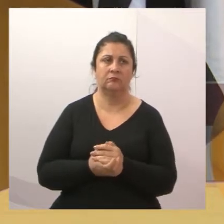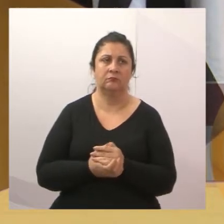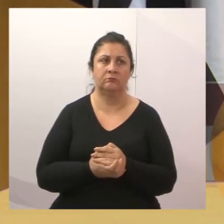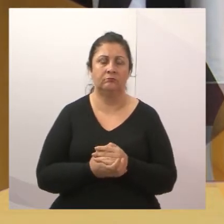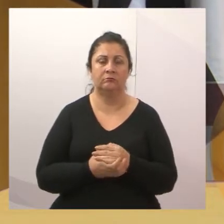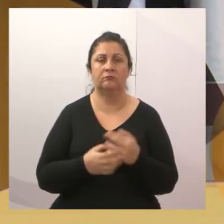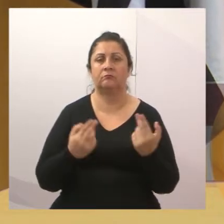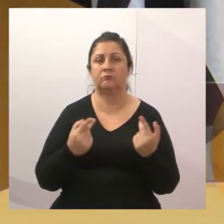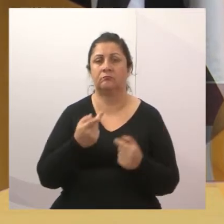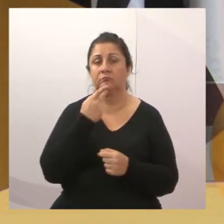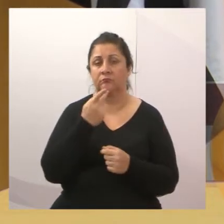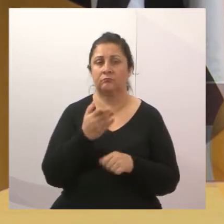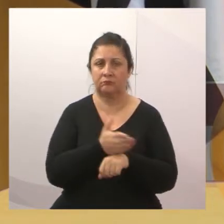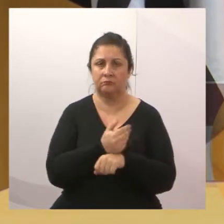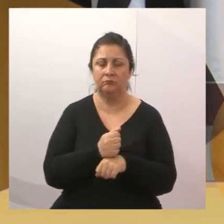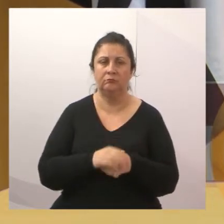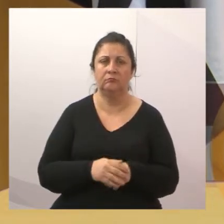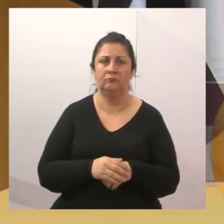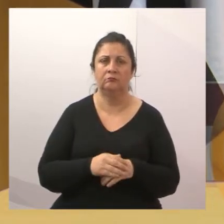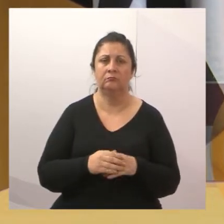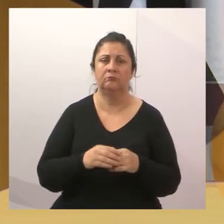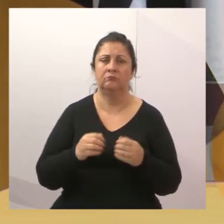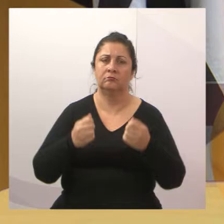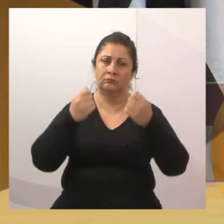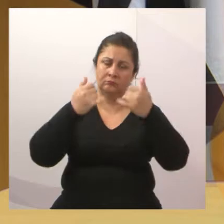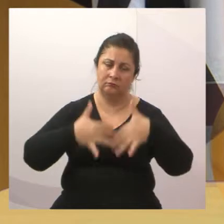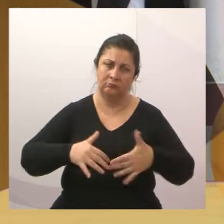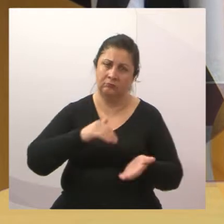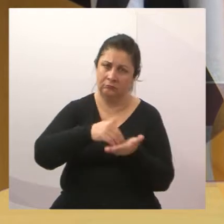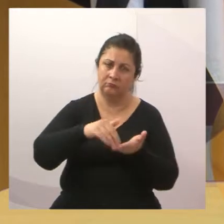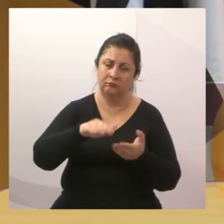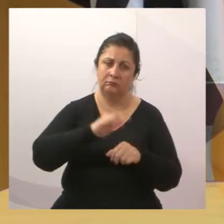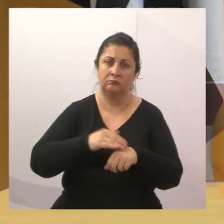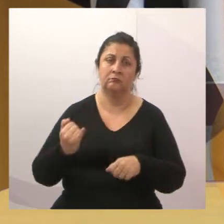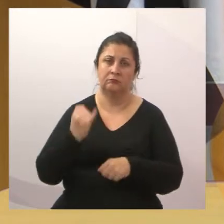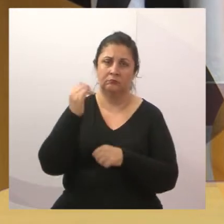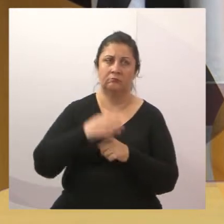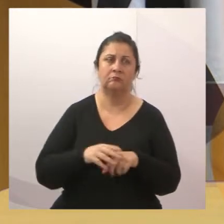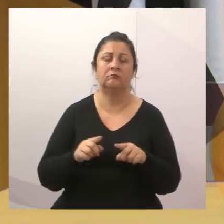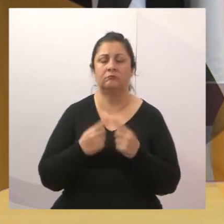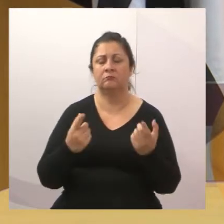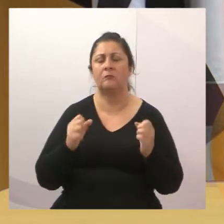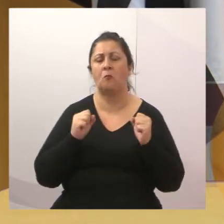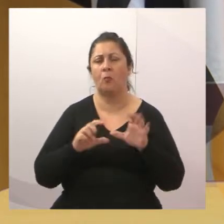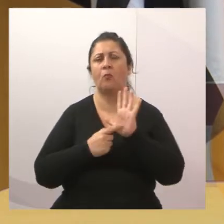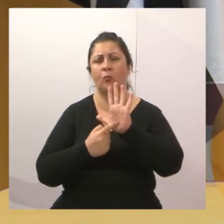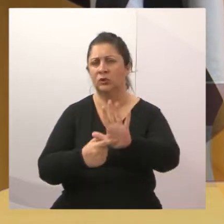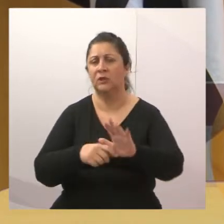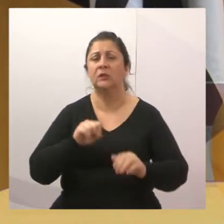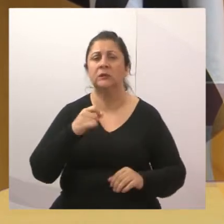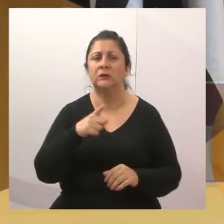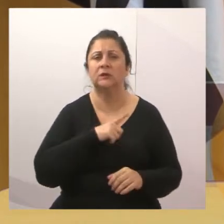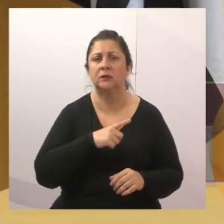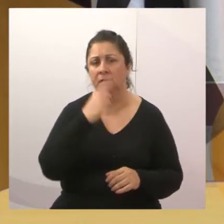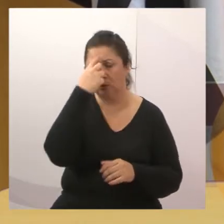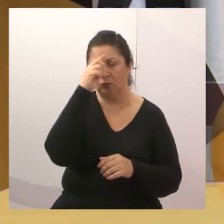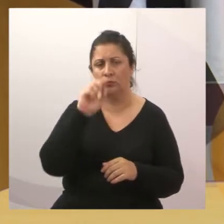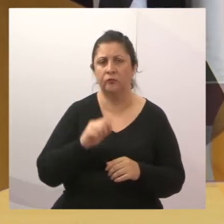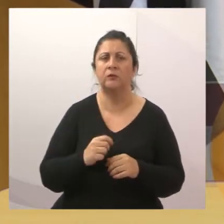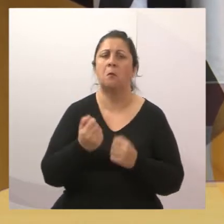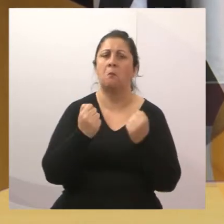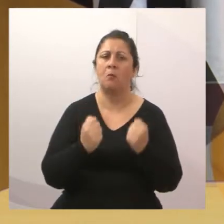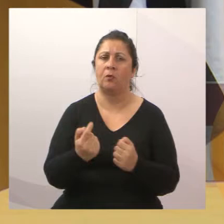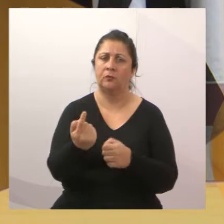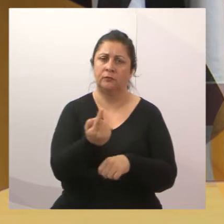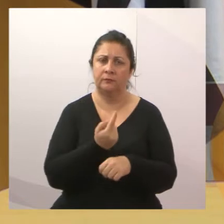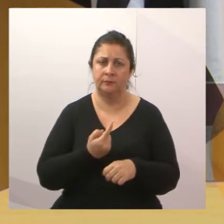como eu disse anteriormente, eu explanei essas secretarias que são de maiores interesses, mas nós temos toda a disponibilidade para falar sobre o LOA com